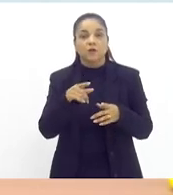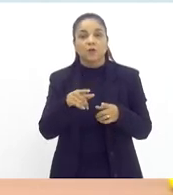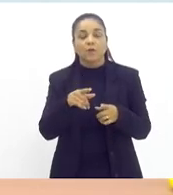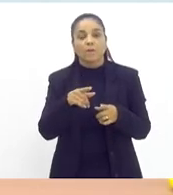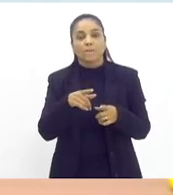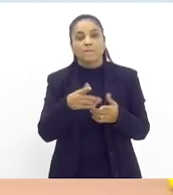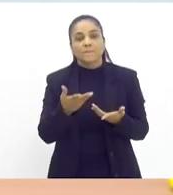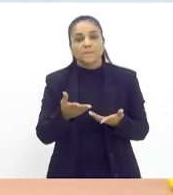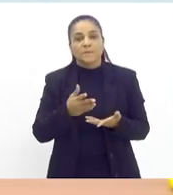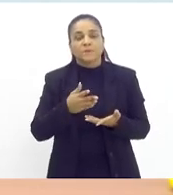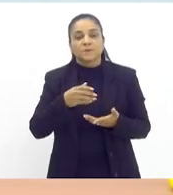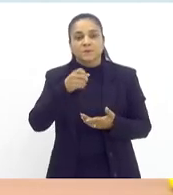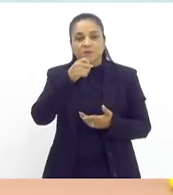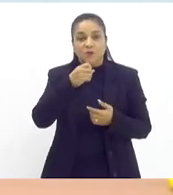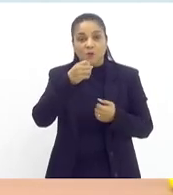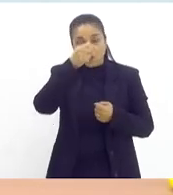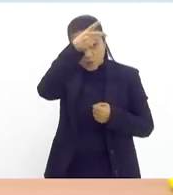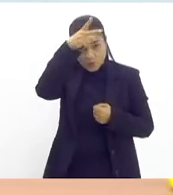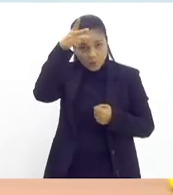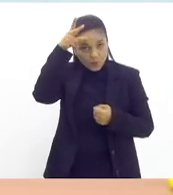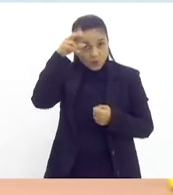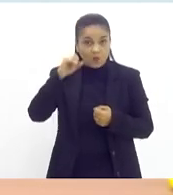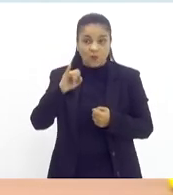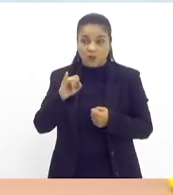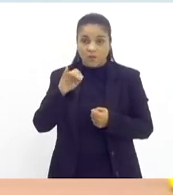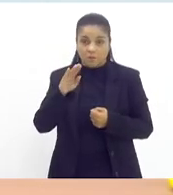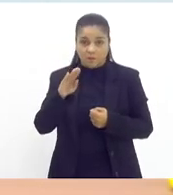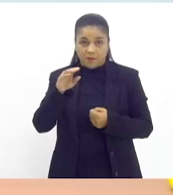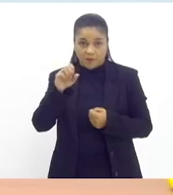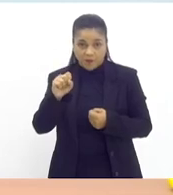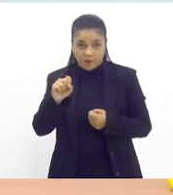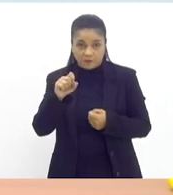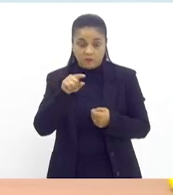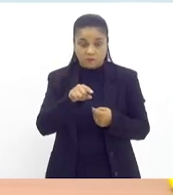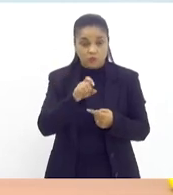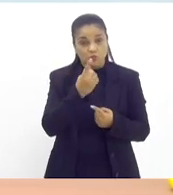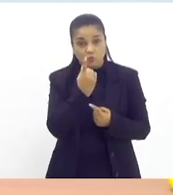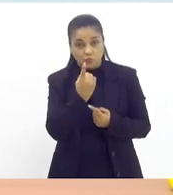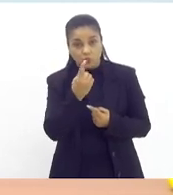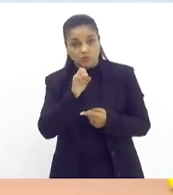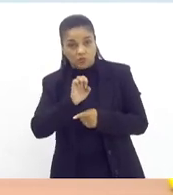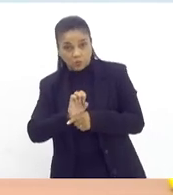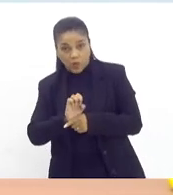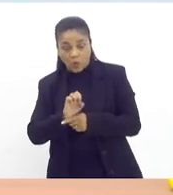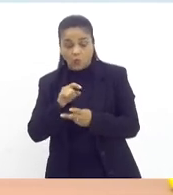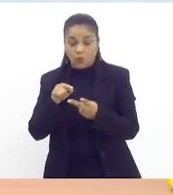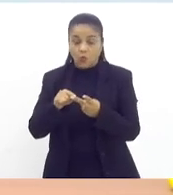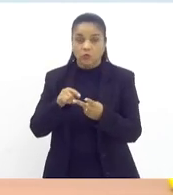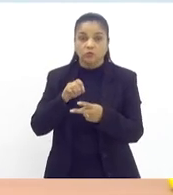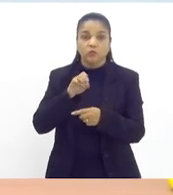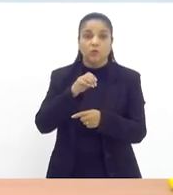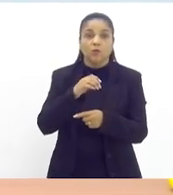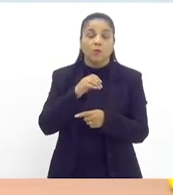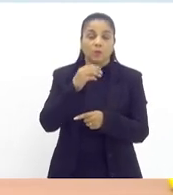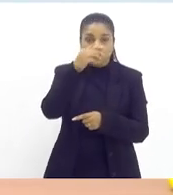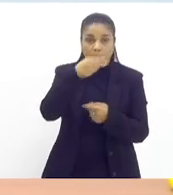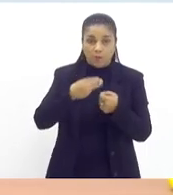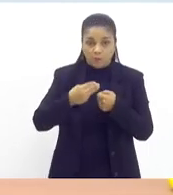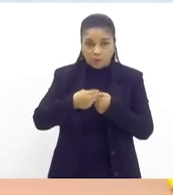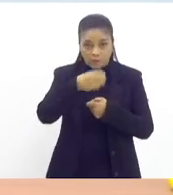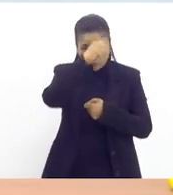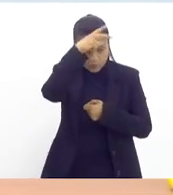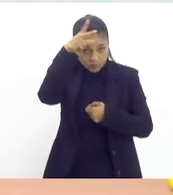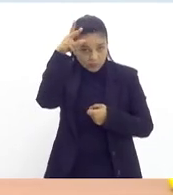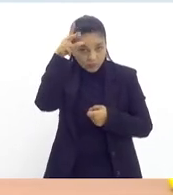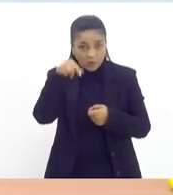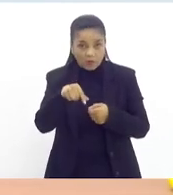municipal. Porque o que é o IBS? Na verdade, o IBS são dois IVAs, um estadual e um municipal. A compensação de débitos e créditos é feita de